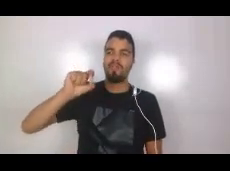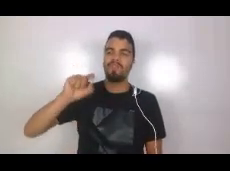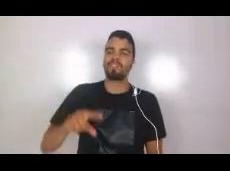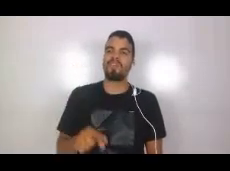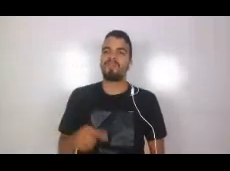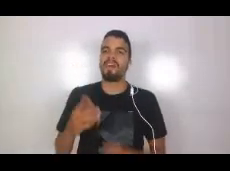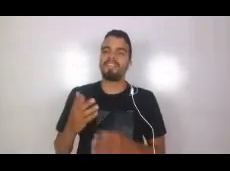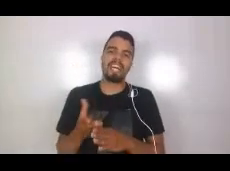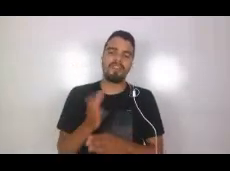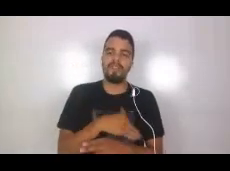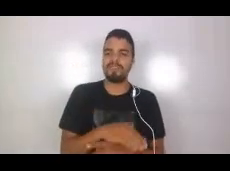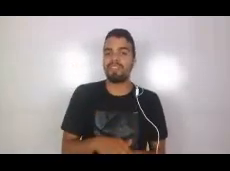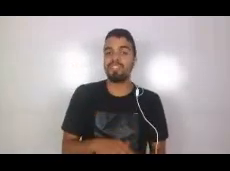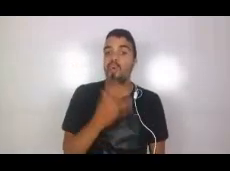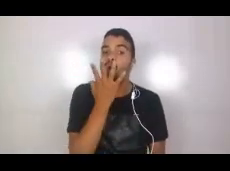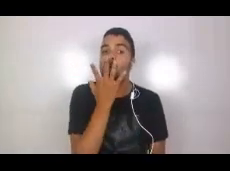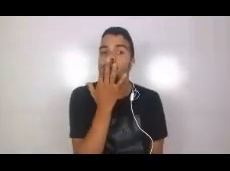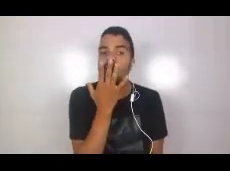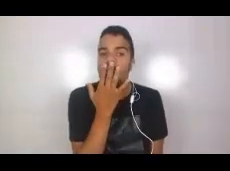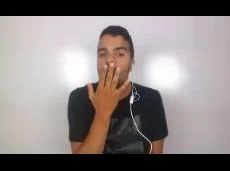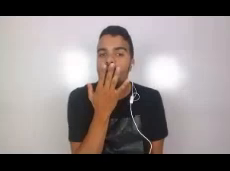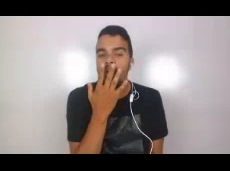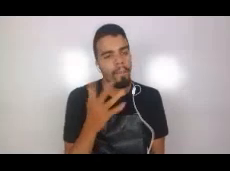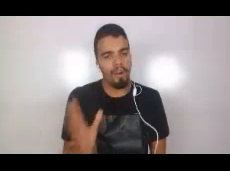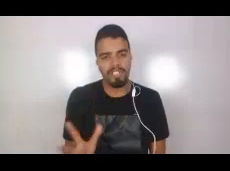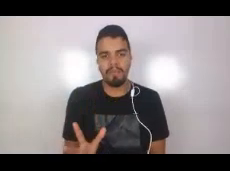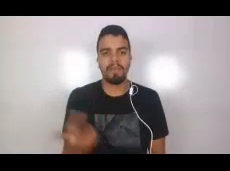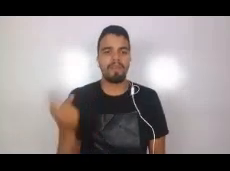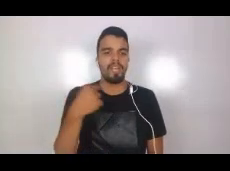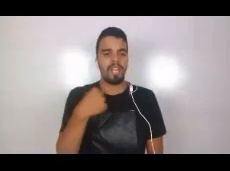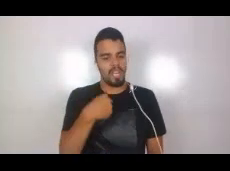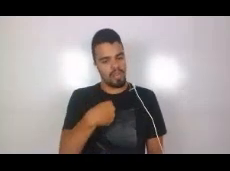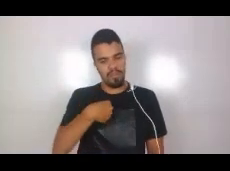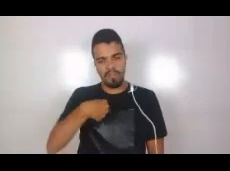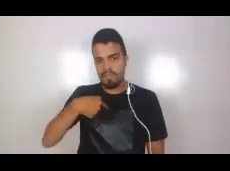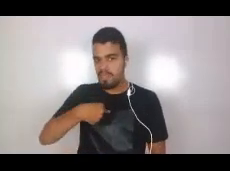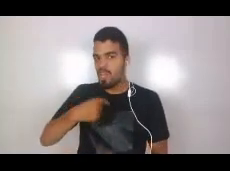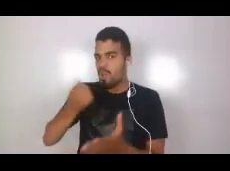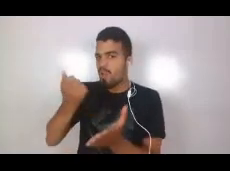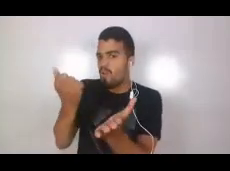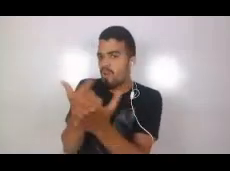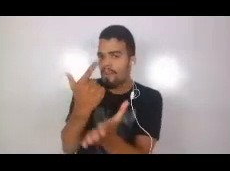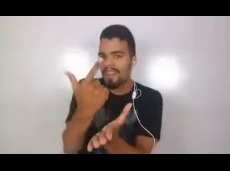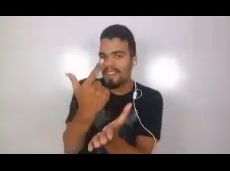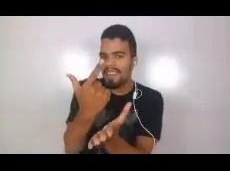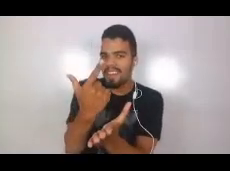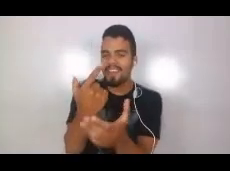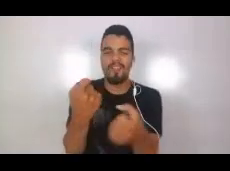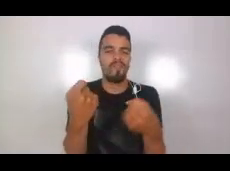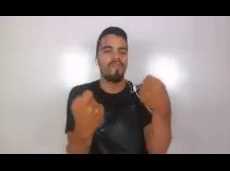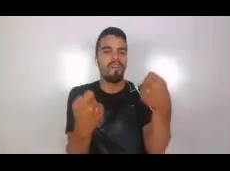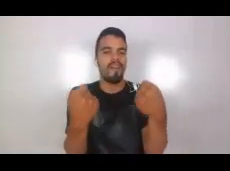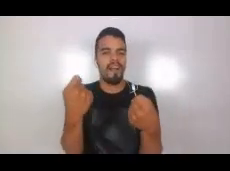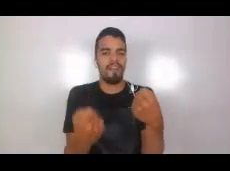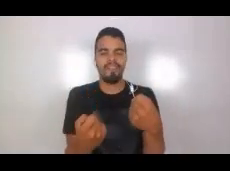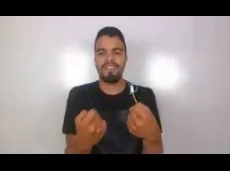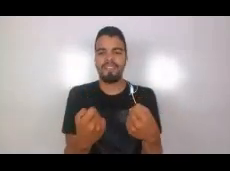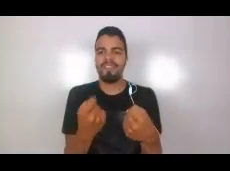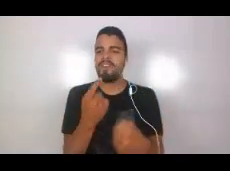azul. Alguns colocam antes da cor o sinal de cor. Pode também, por exemplo, eu comprei